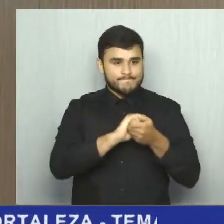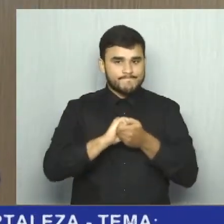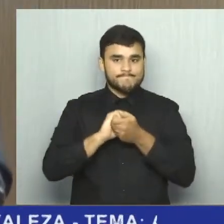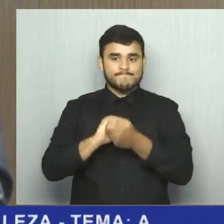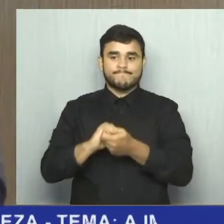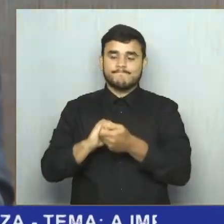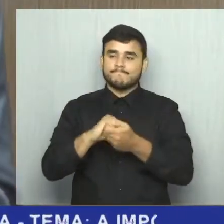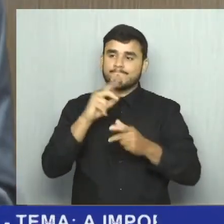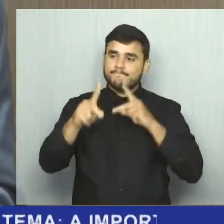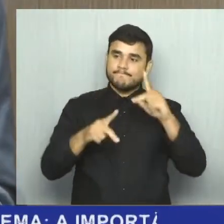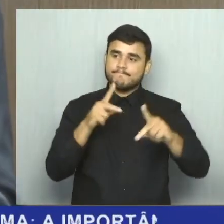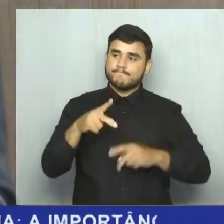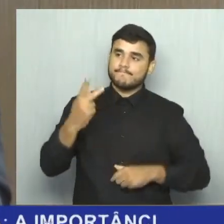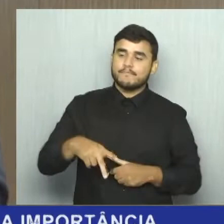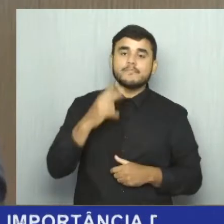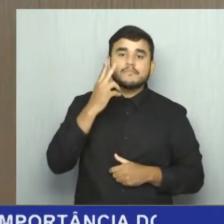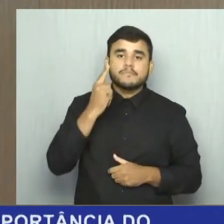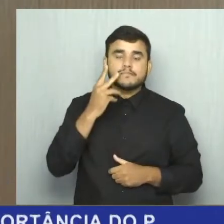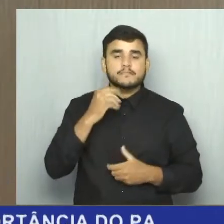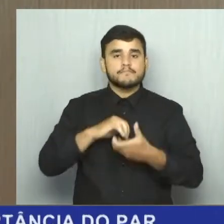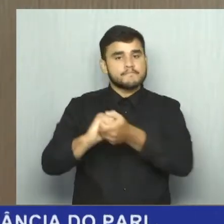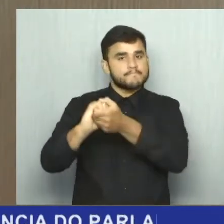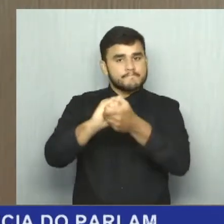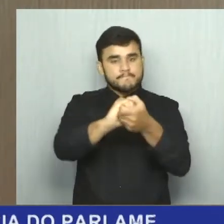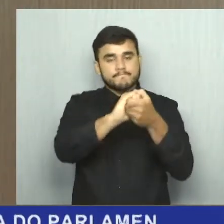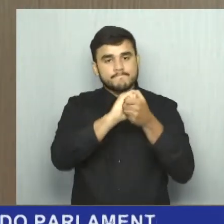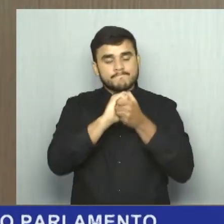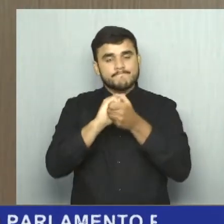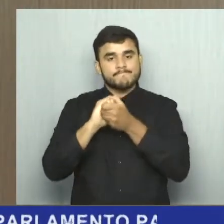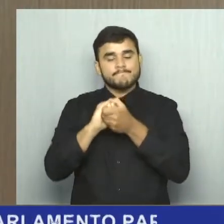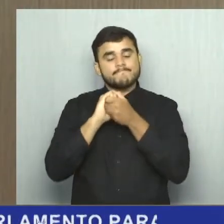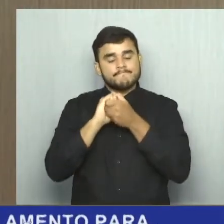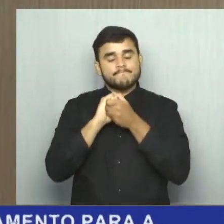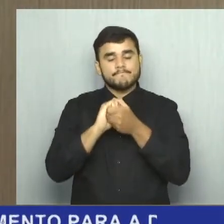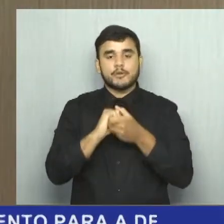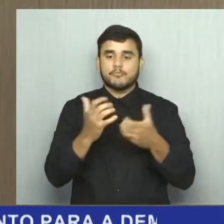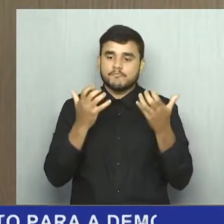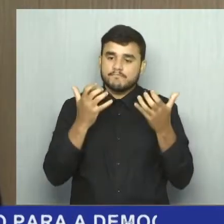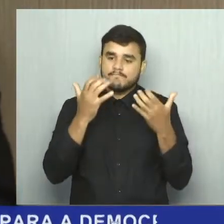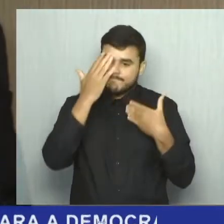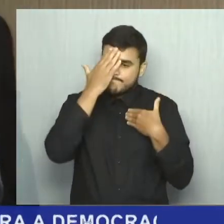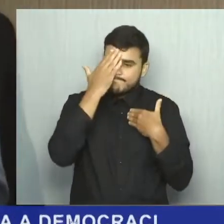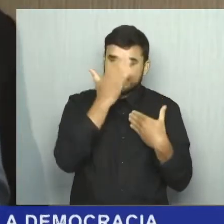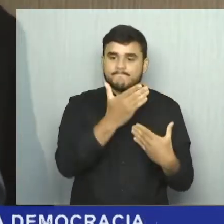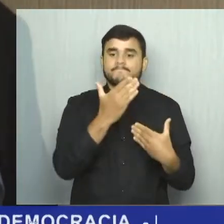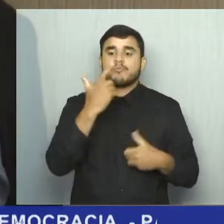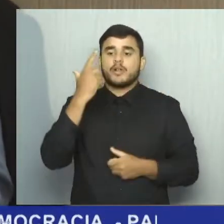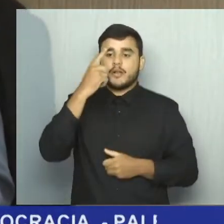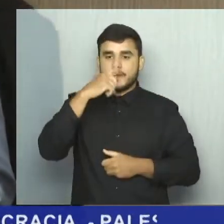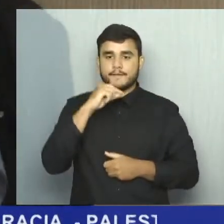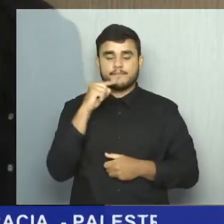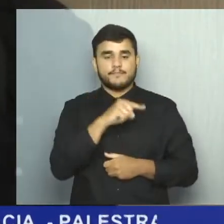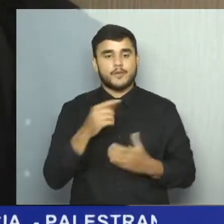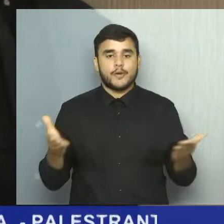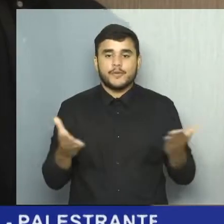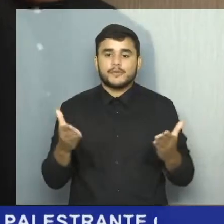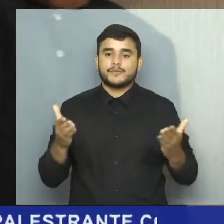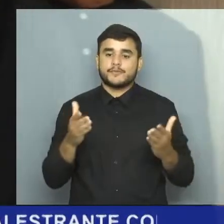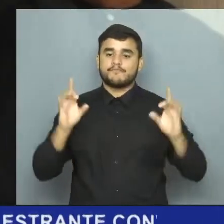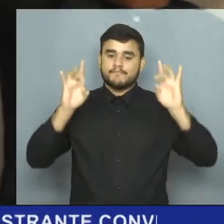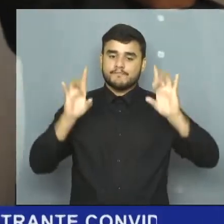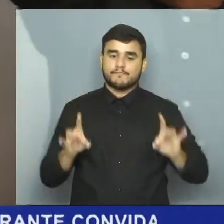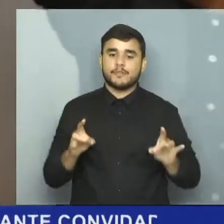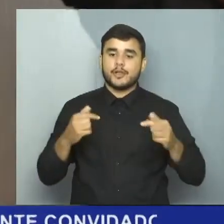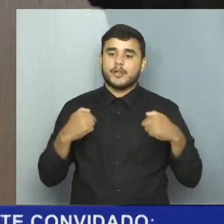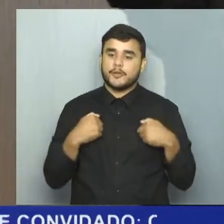Ceará. Quero a todos e a todas cumprimentar, muito honrado e especialmente agradecido pelo privilégio de ter